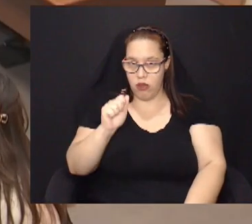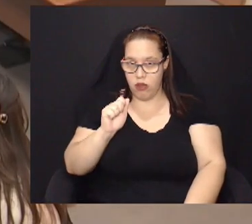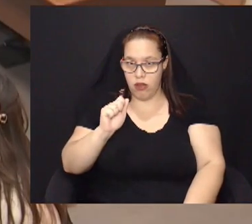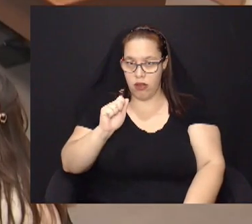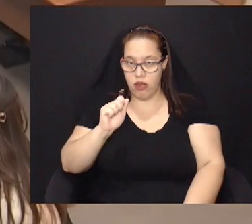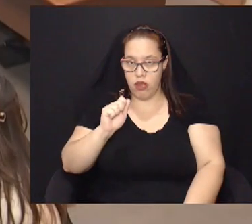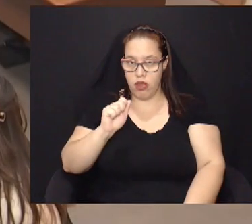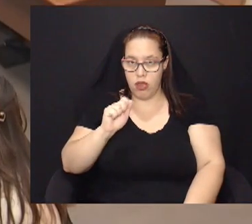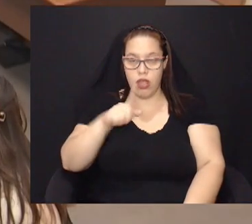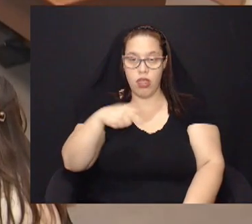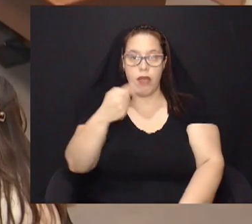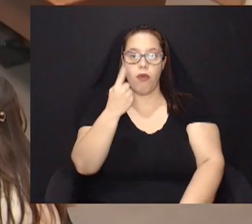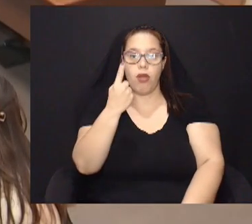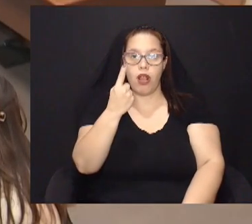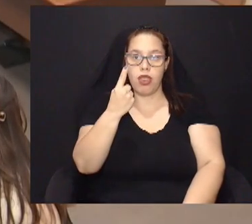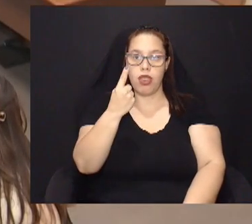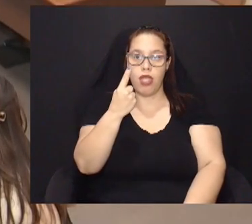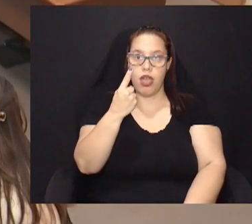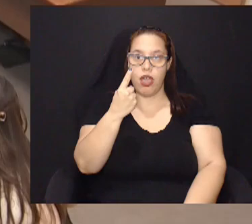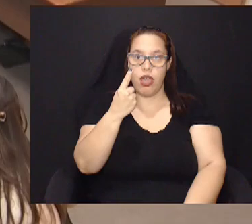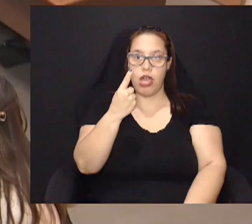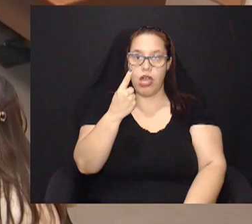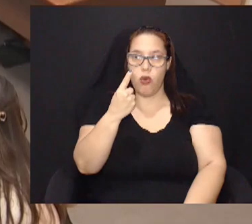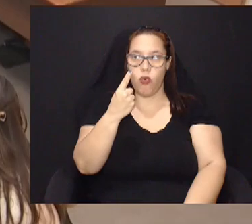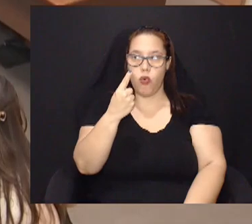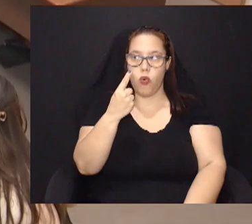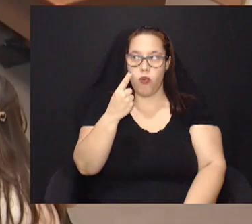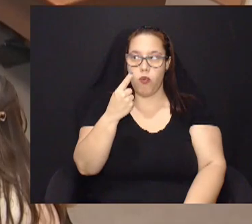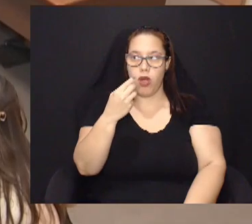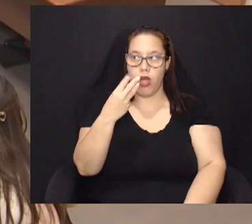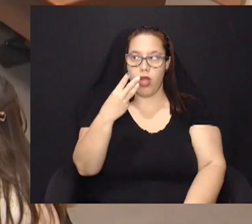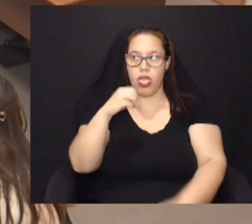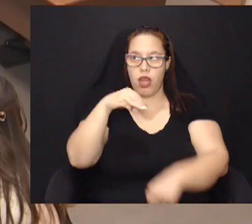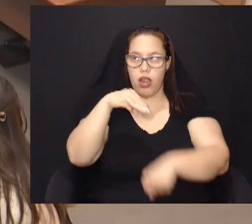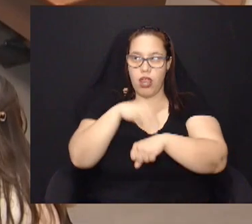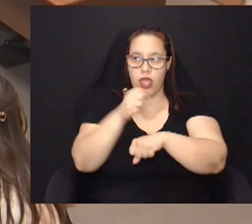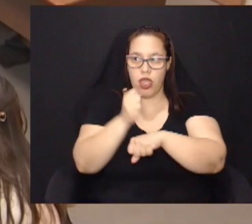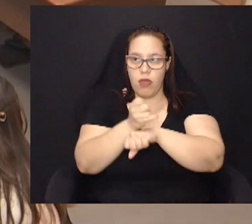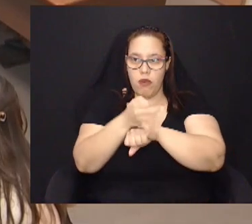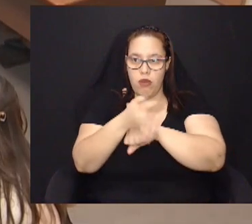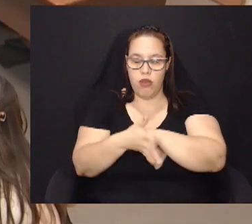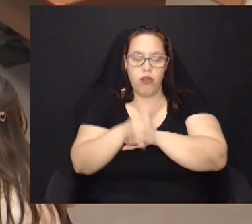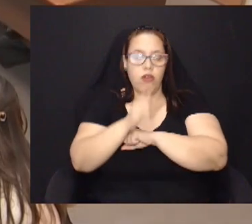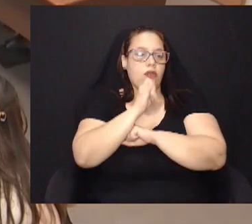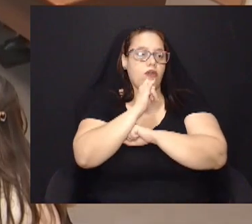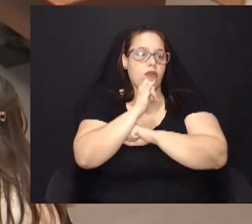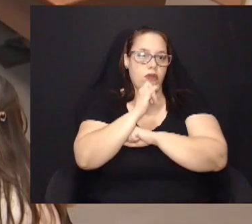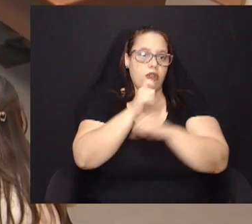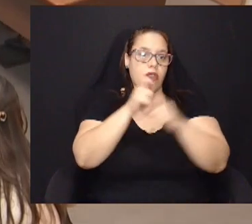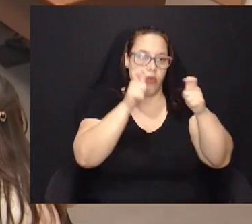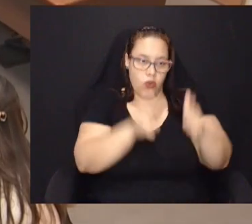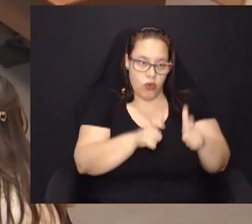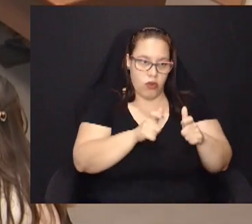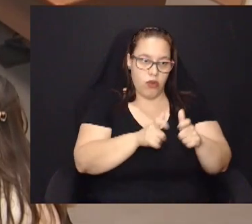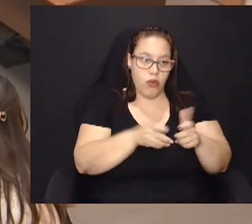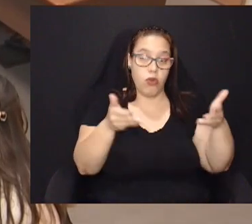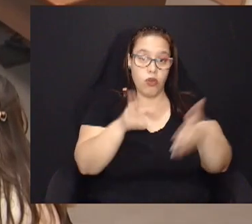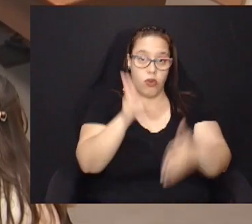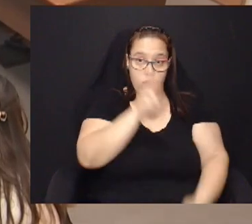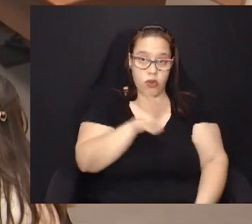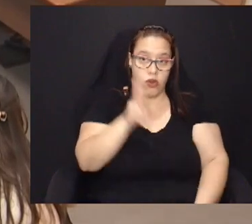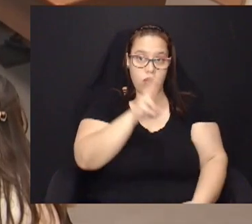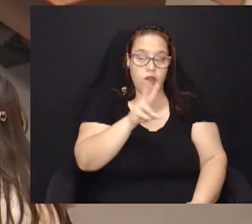da manhã, com o depois fechamento das 2h. Então, eu tenho um estabelecimento, estava até dando exemplo, né? Eu tenho um estabelecimento que hoje eu uso as